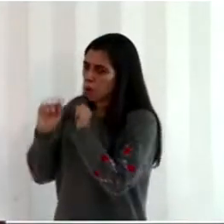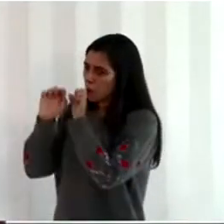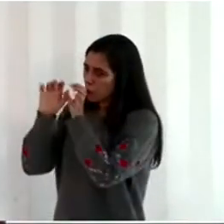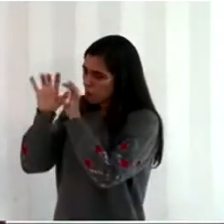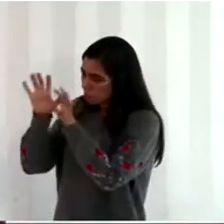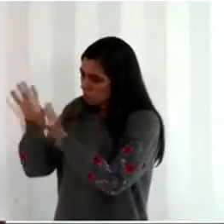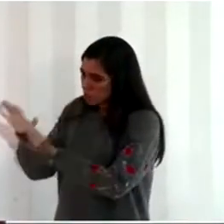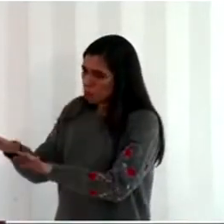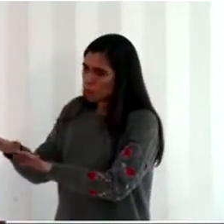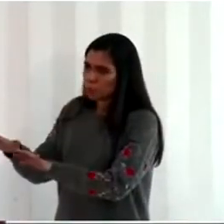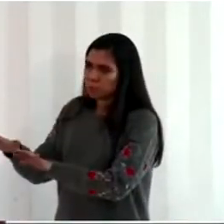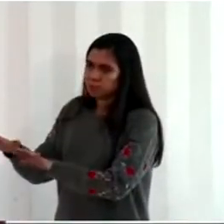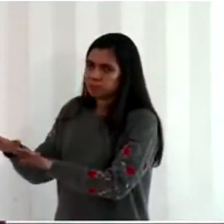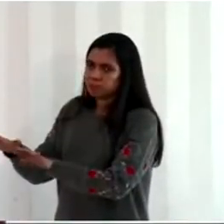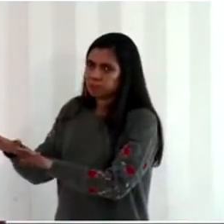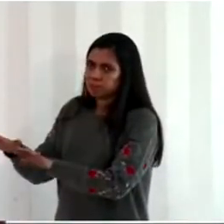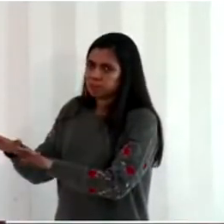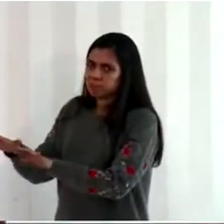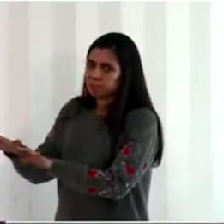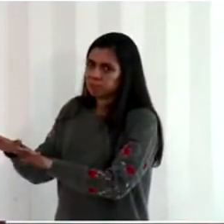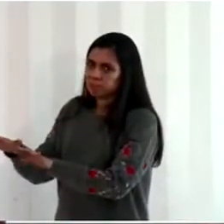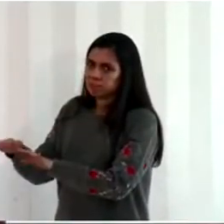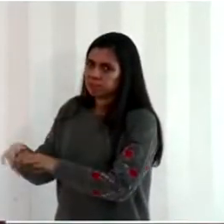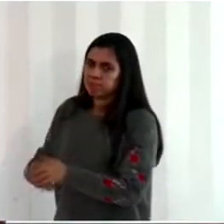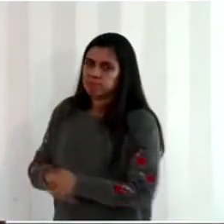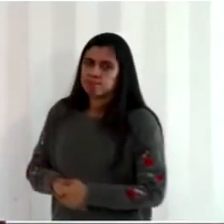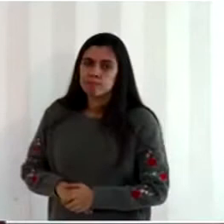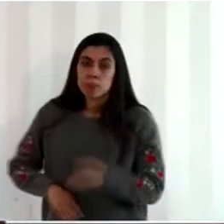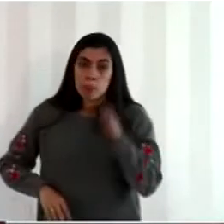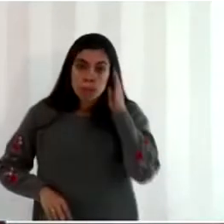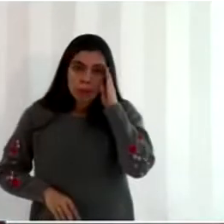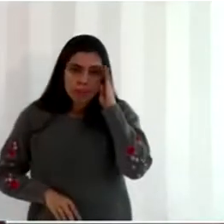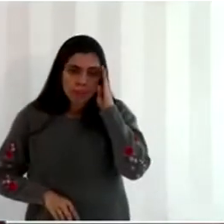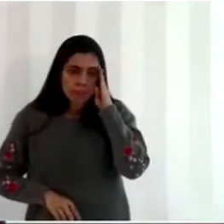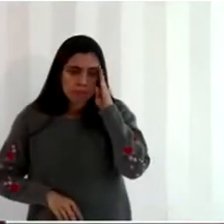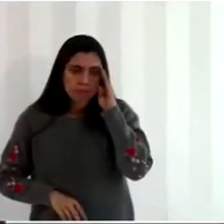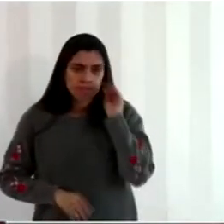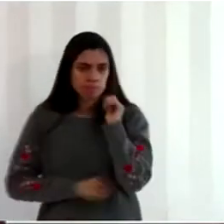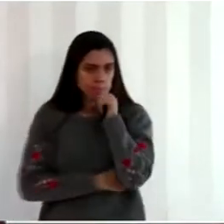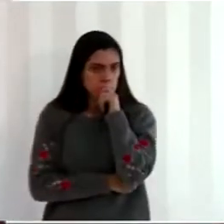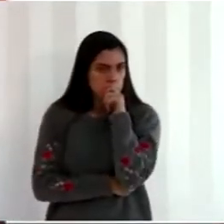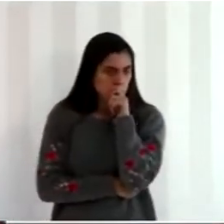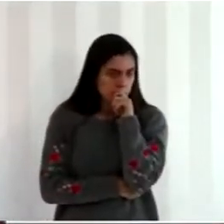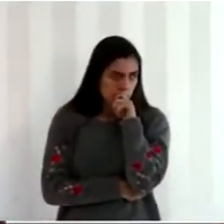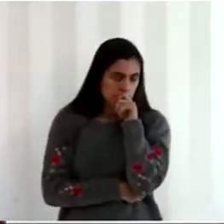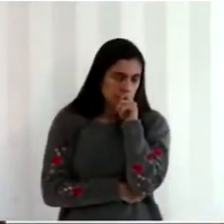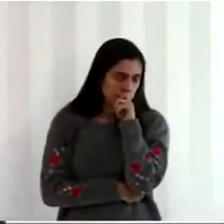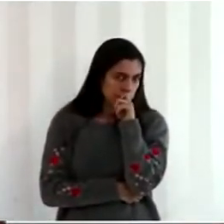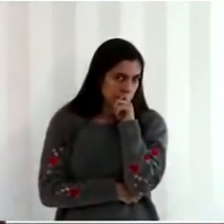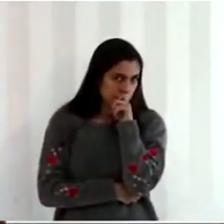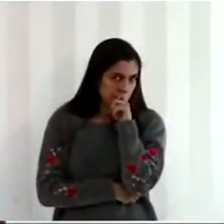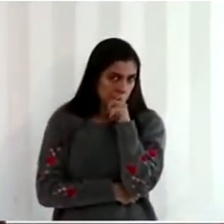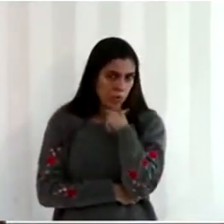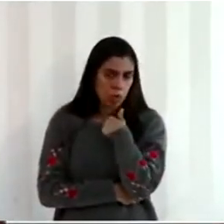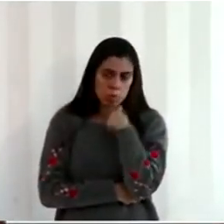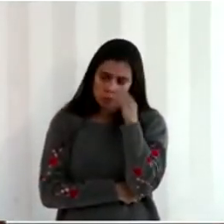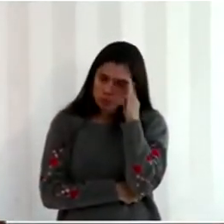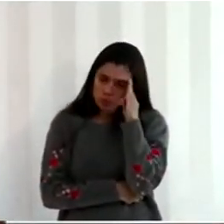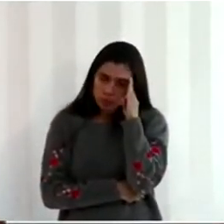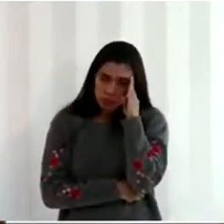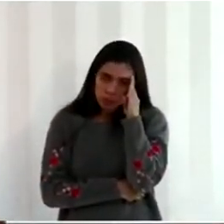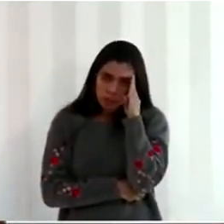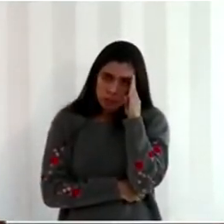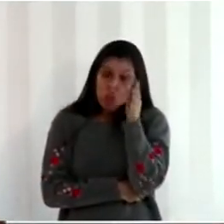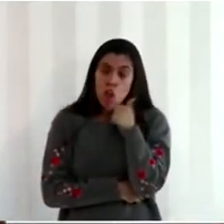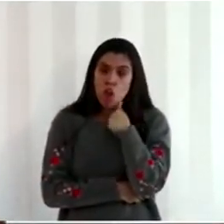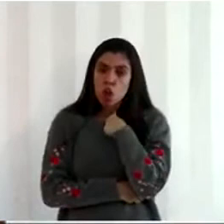Irmãos, eu não sei se isso te deixa um pouco assim aflito, desesperado, eu fico. Você já imaginou, você está orando no seu quarto e Deus falar assim para você,